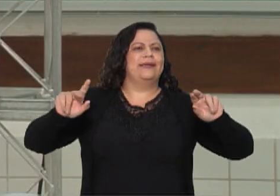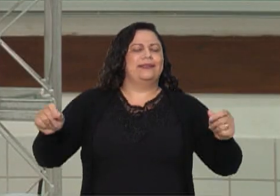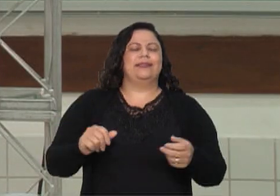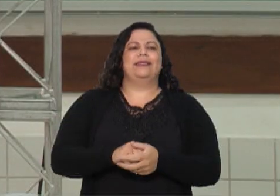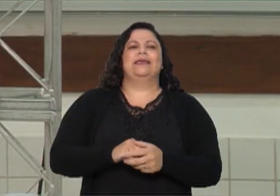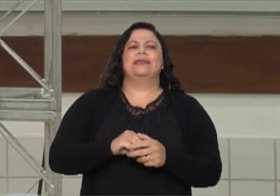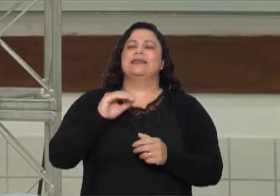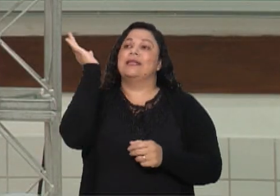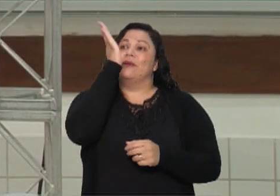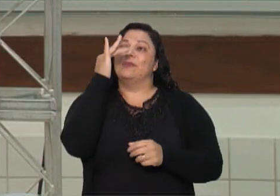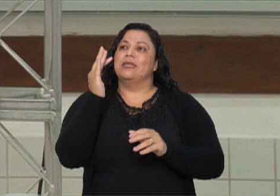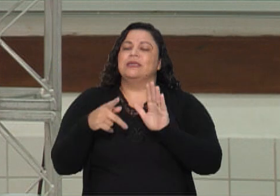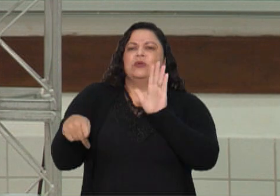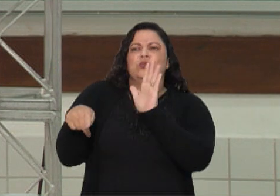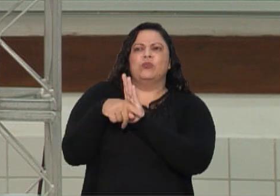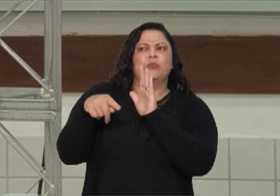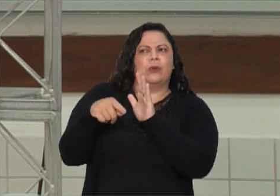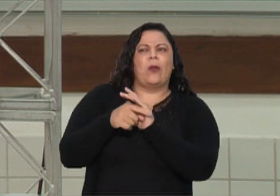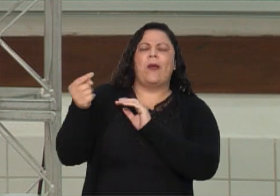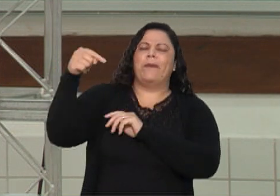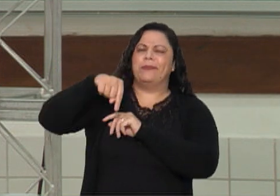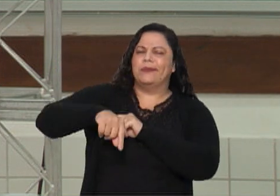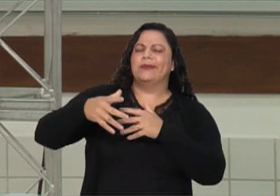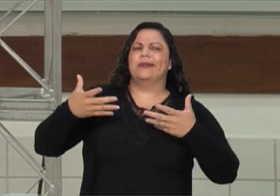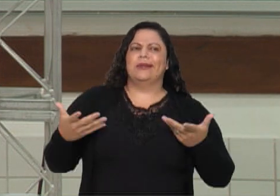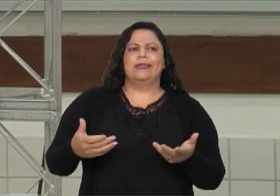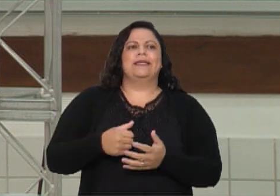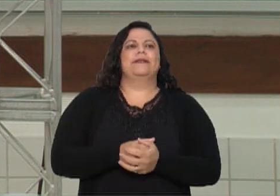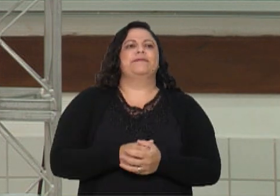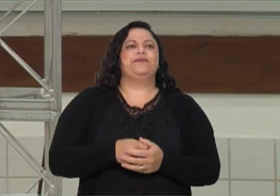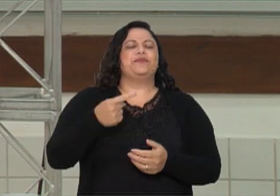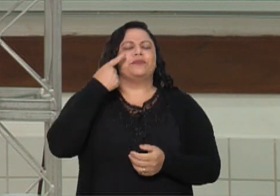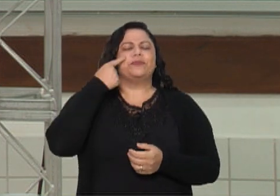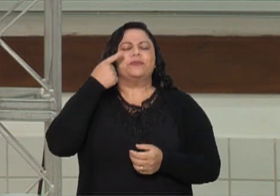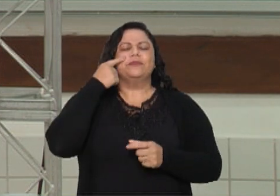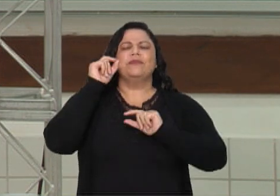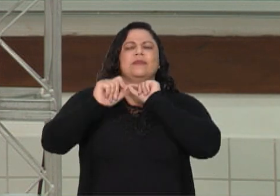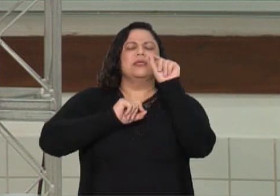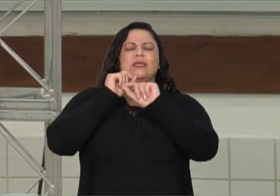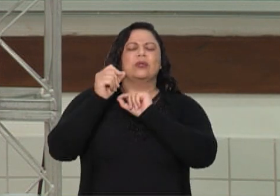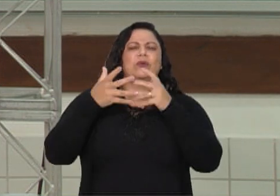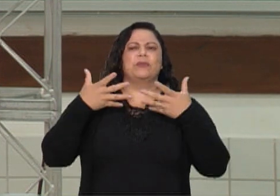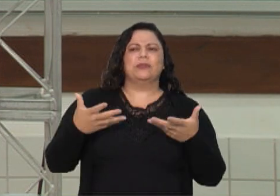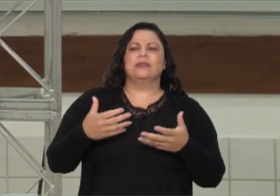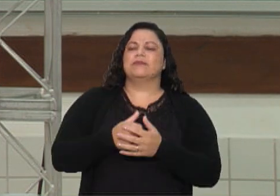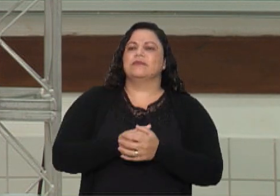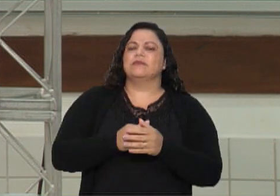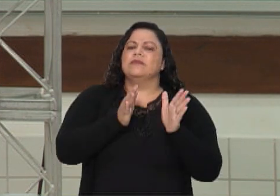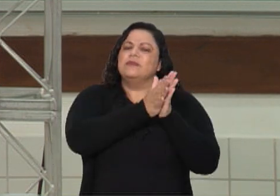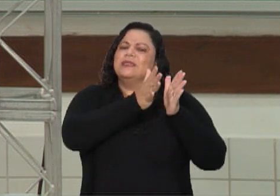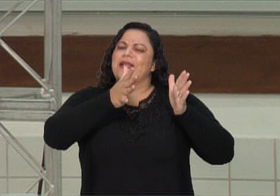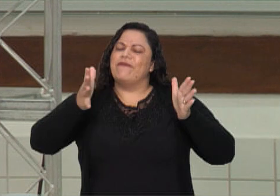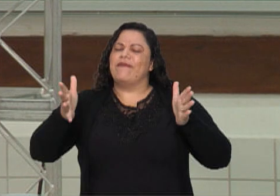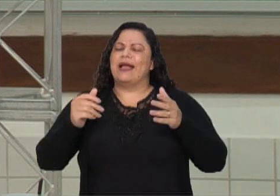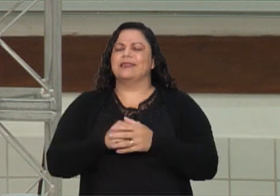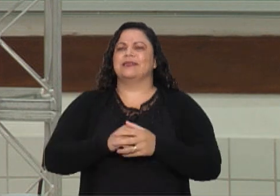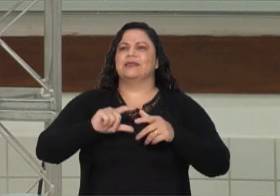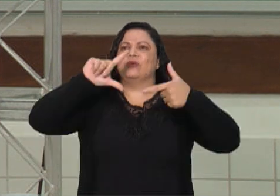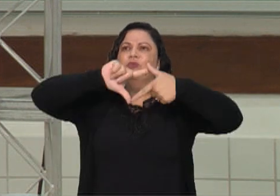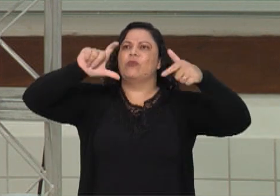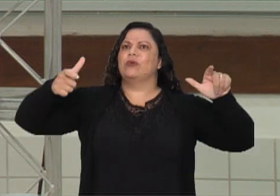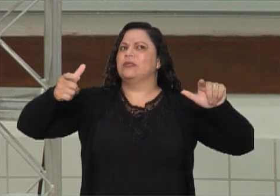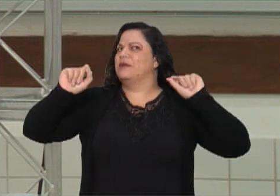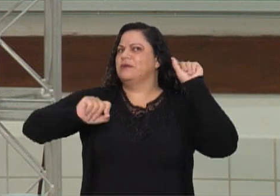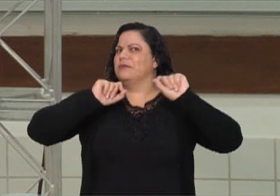um artista que nós já vimos até em uma outra aula. Lembra quando a gente falou das fases do modernismo? Né? Que teve a